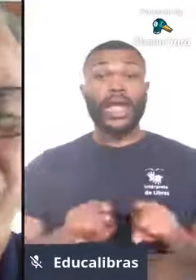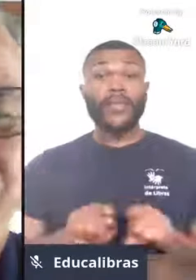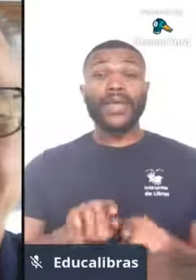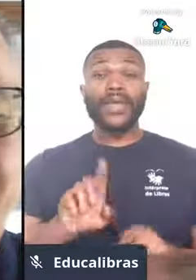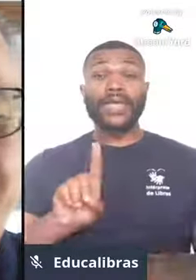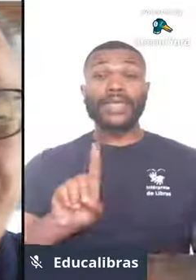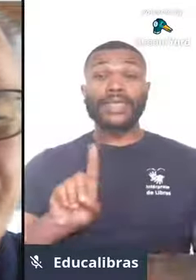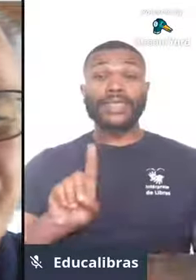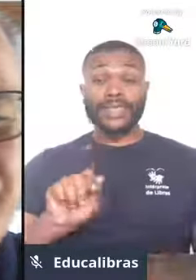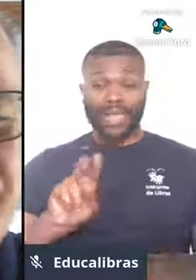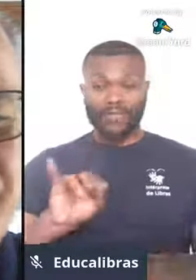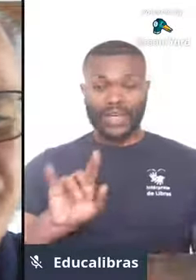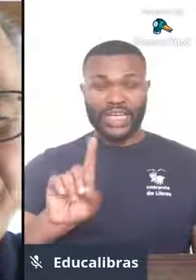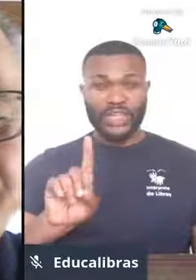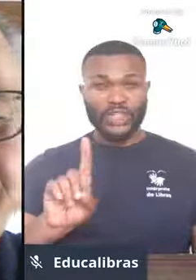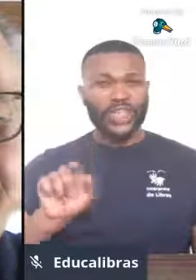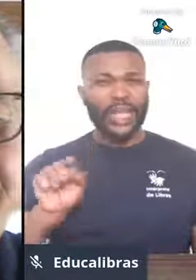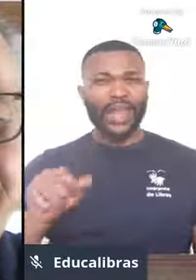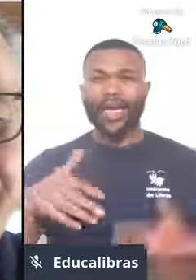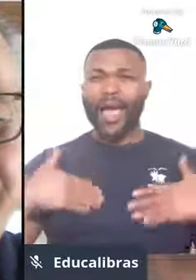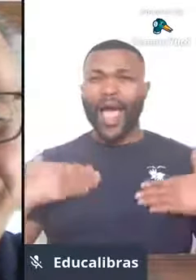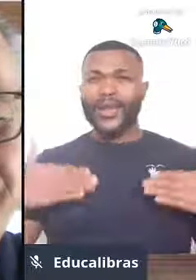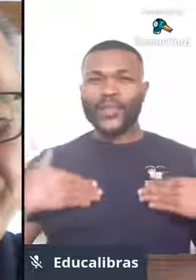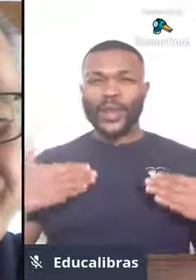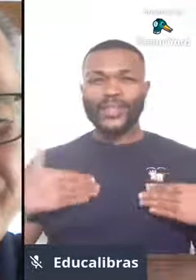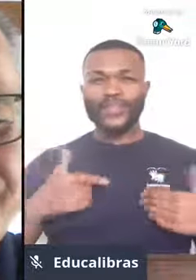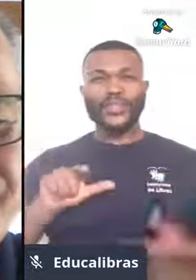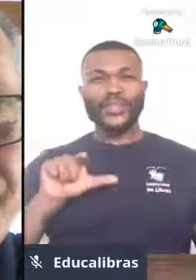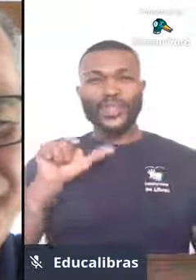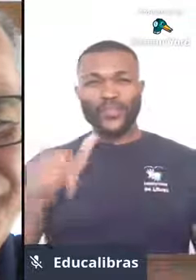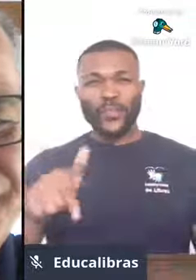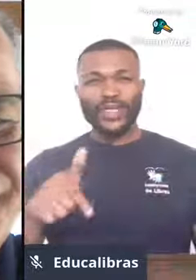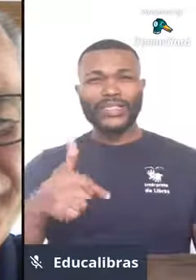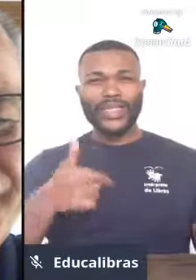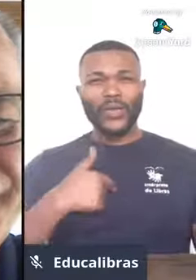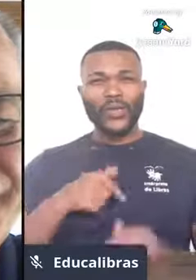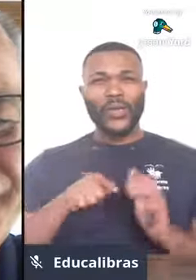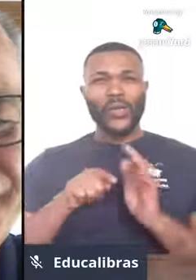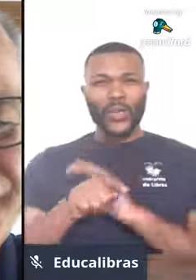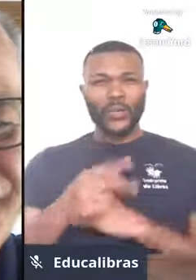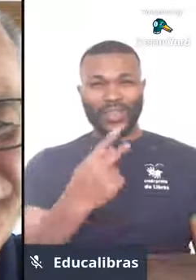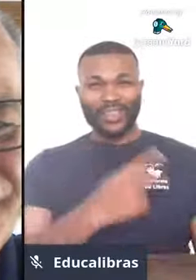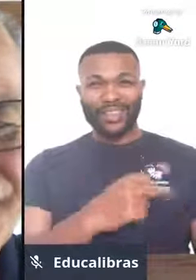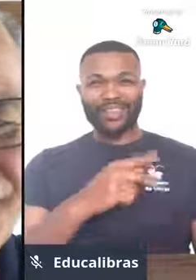está animadíssimo aqui, depois eu vou fazer uma das perguntas que ele fez.